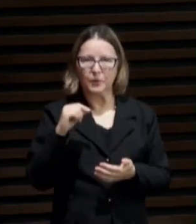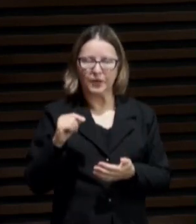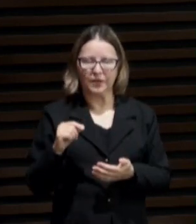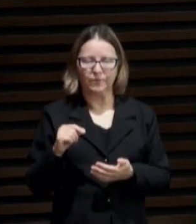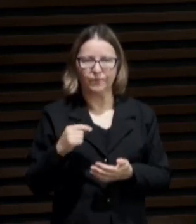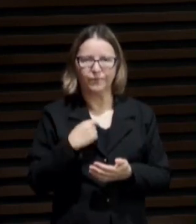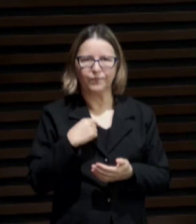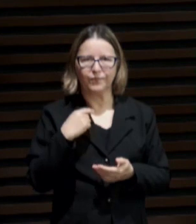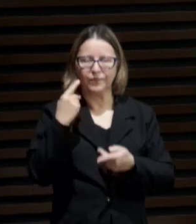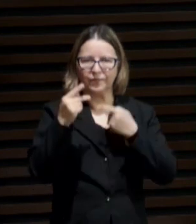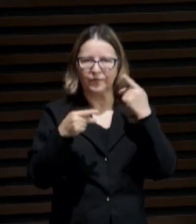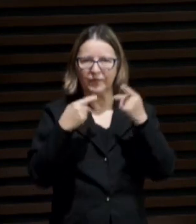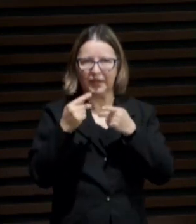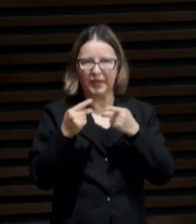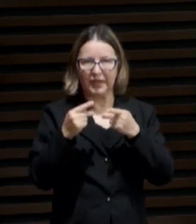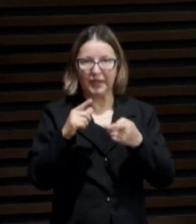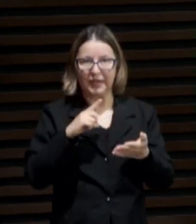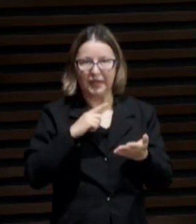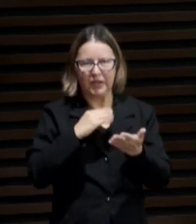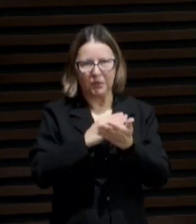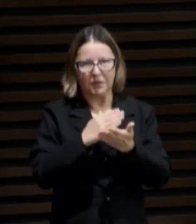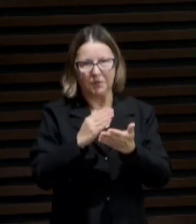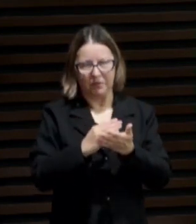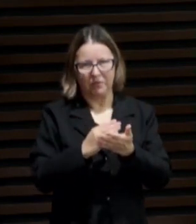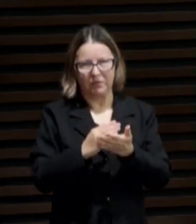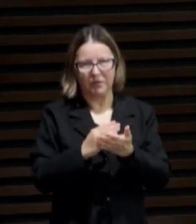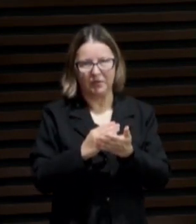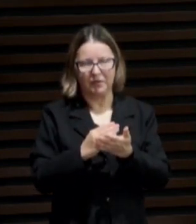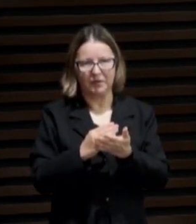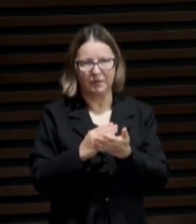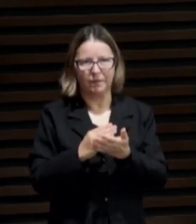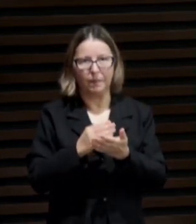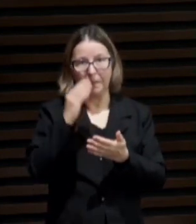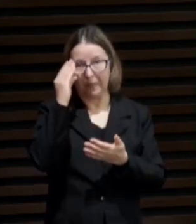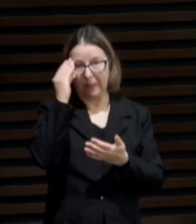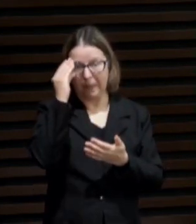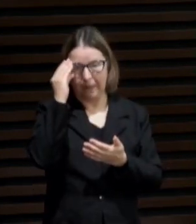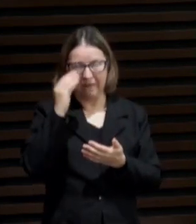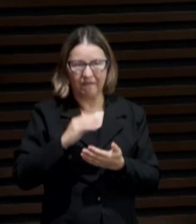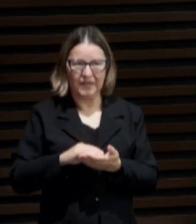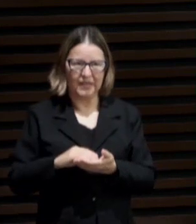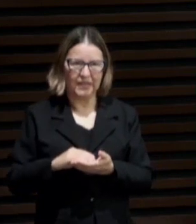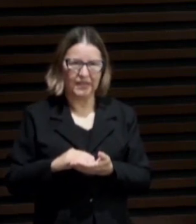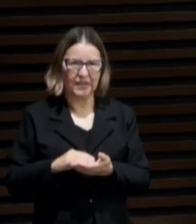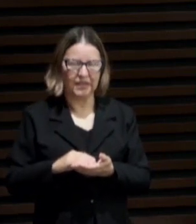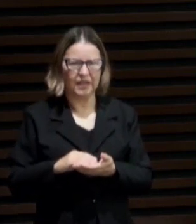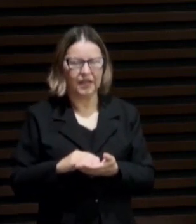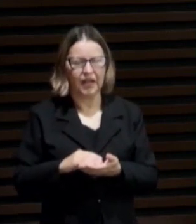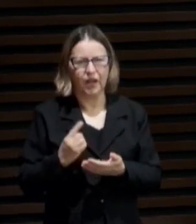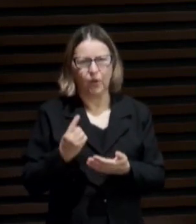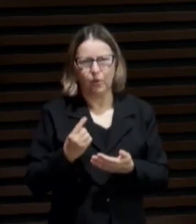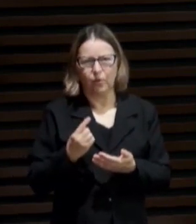falei, tem algumas pessoas que você olha para a unha e ele não tem unha, ele fica roendo. Aí um pai já levantou lá